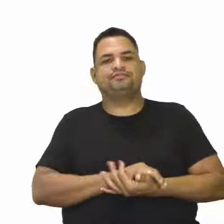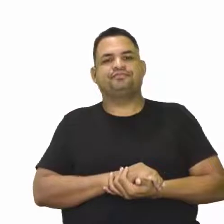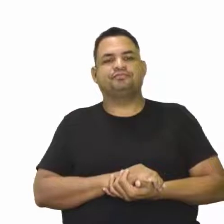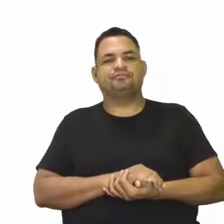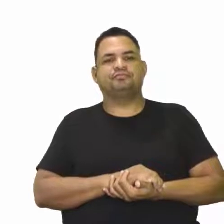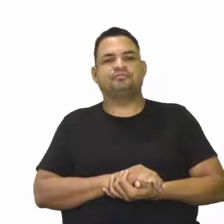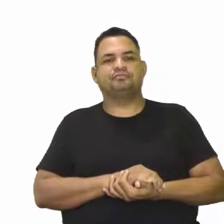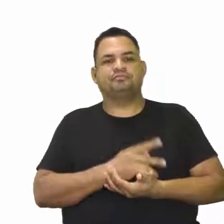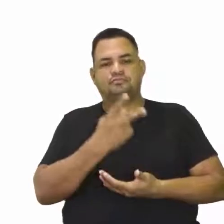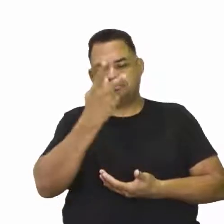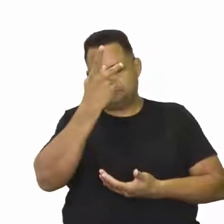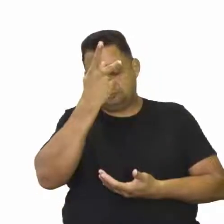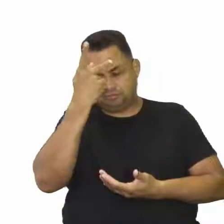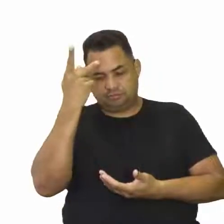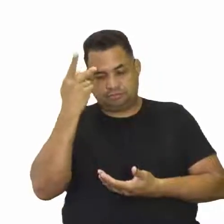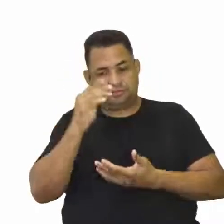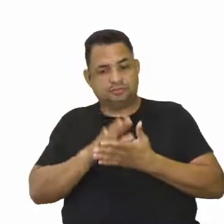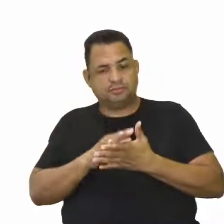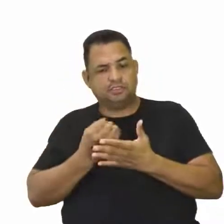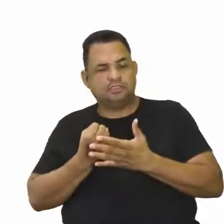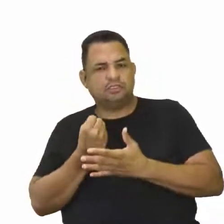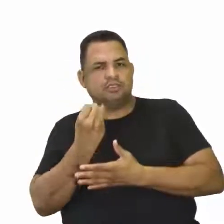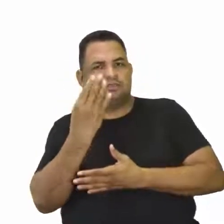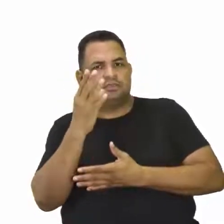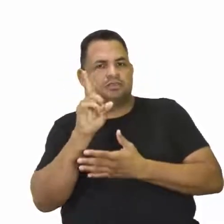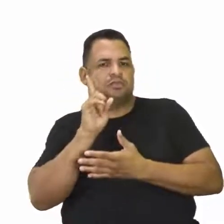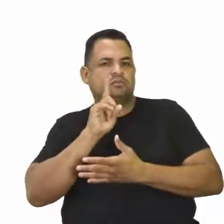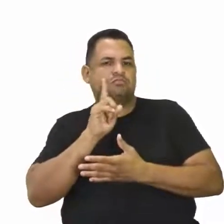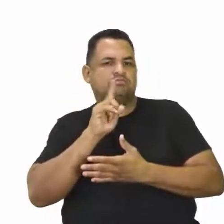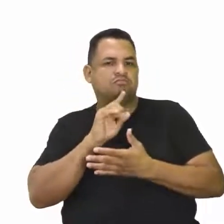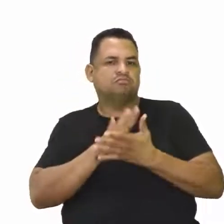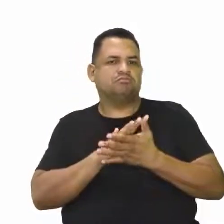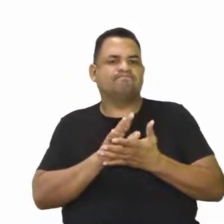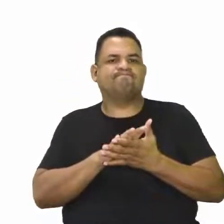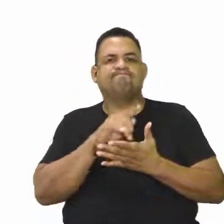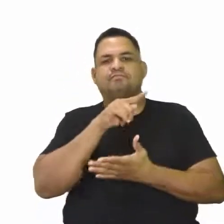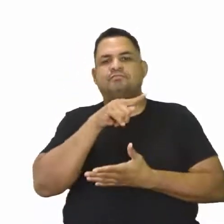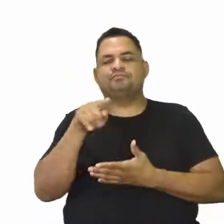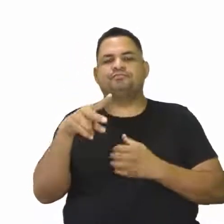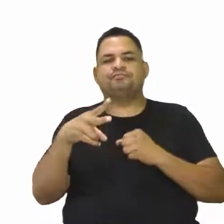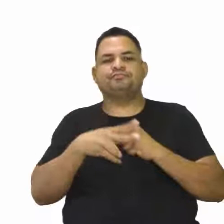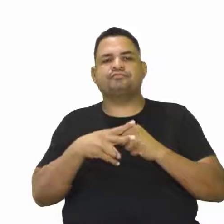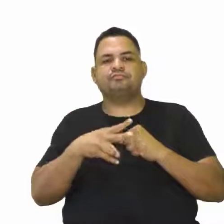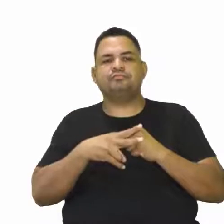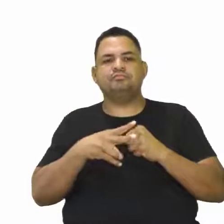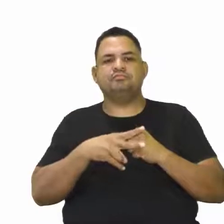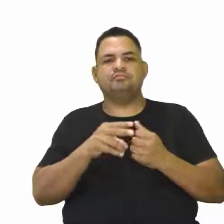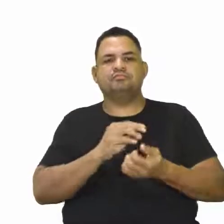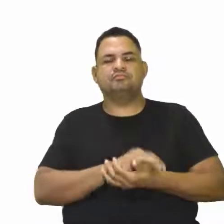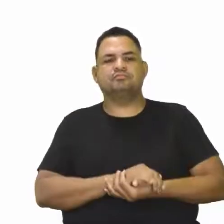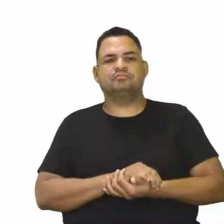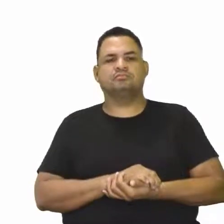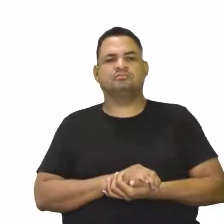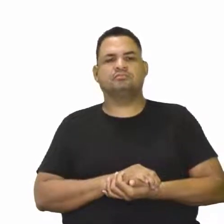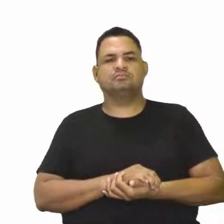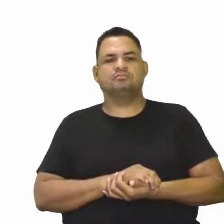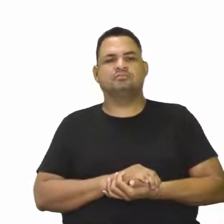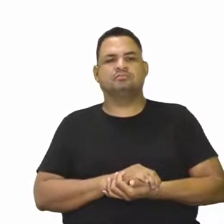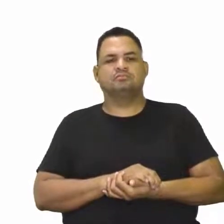falando que a pessoa foi para os Estados Unidos. Marca o verbo para eles verem aí. Estou. Olha lá.